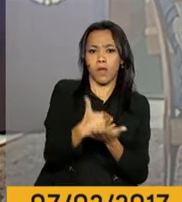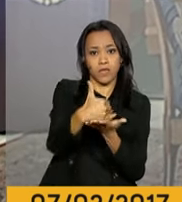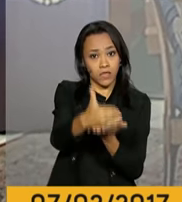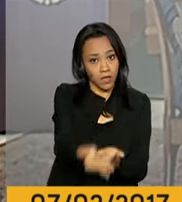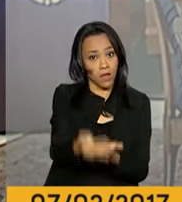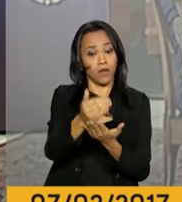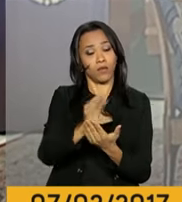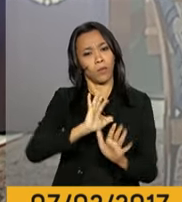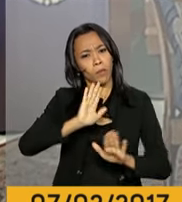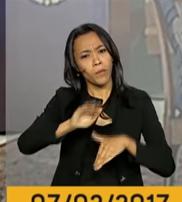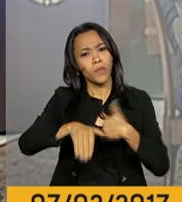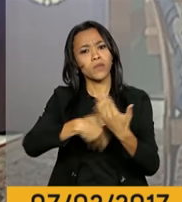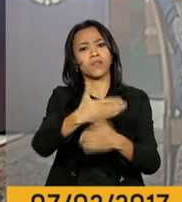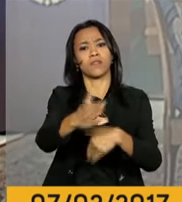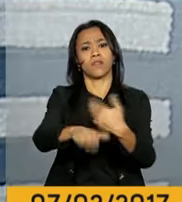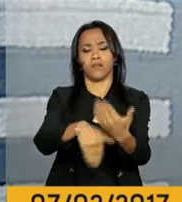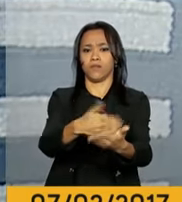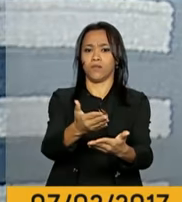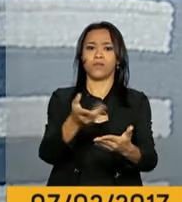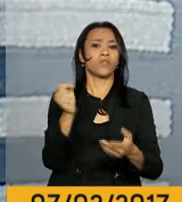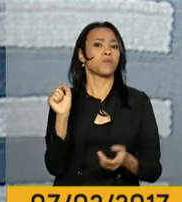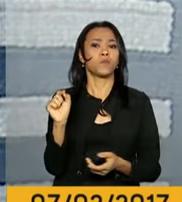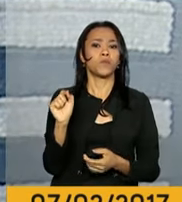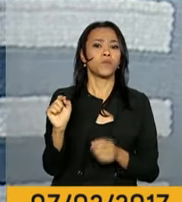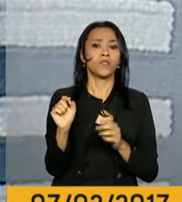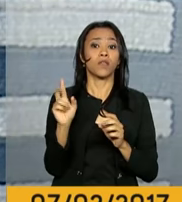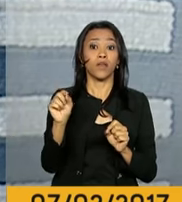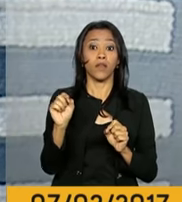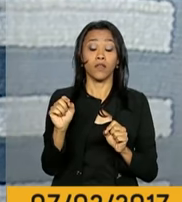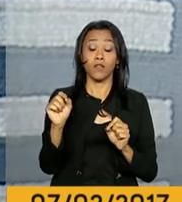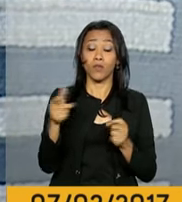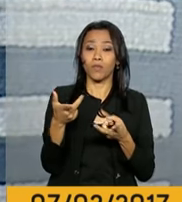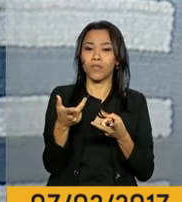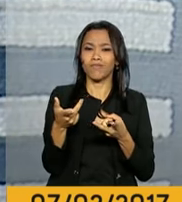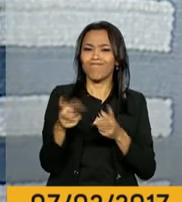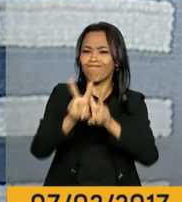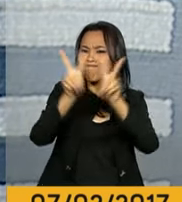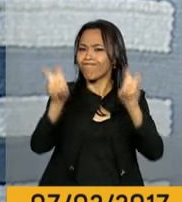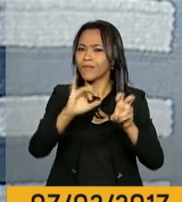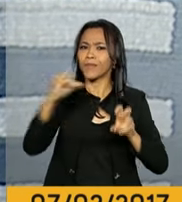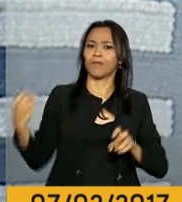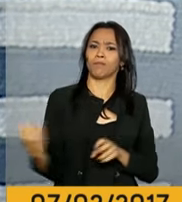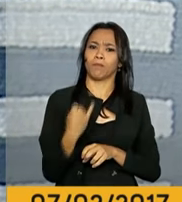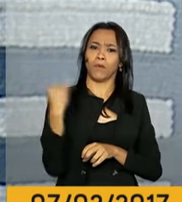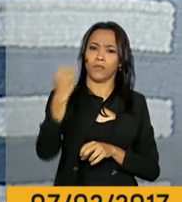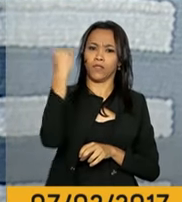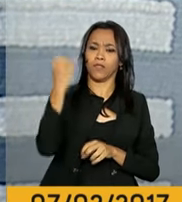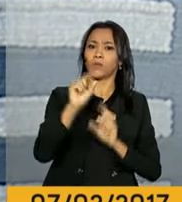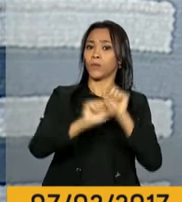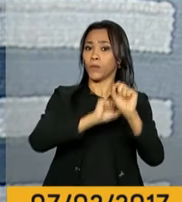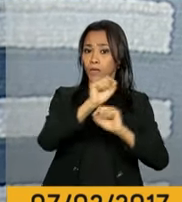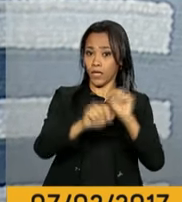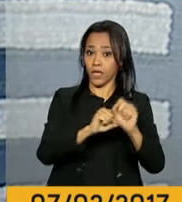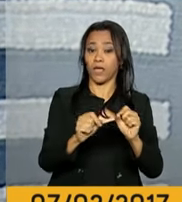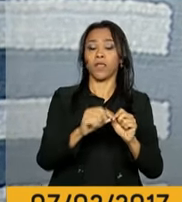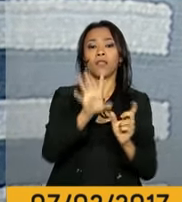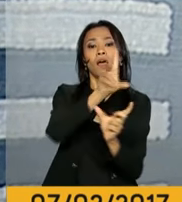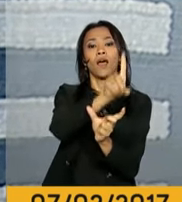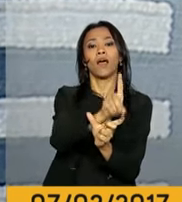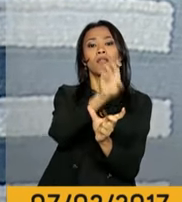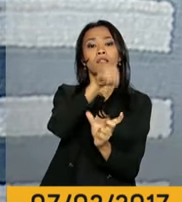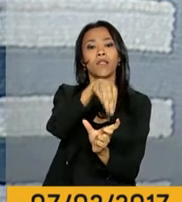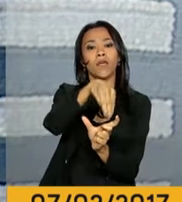lapidar de aproximação so signos importantíssimos os signos da